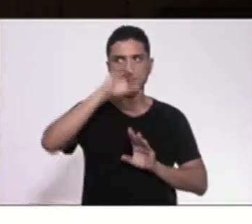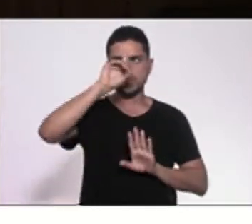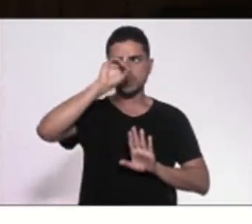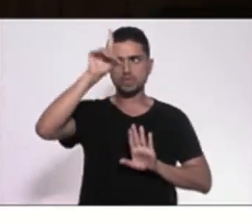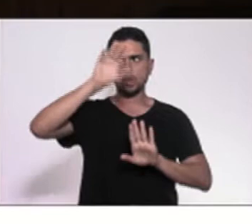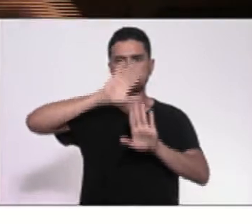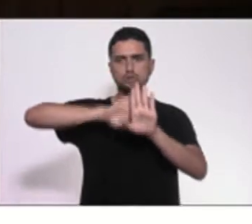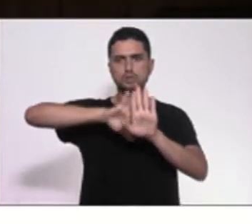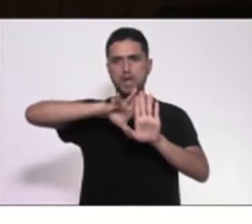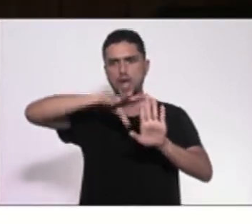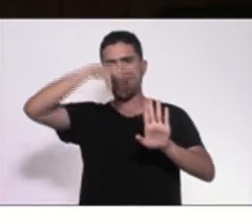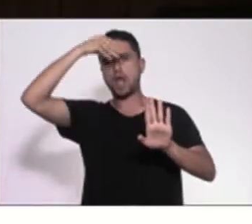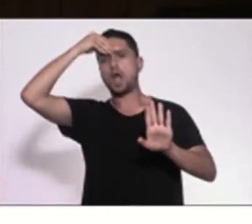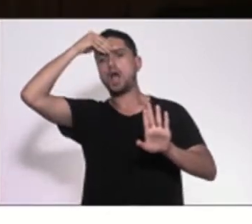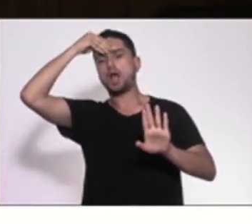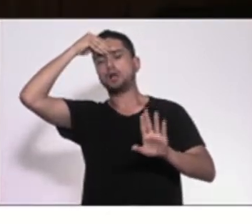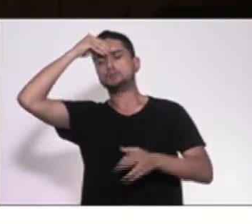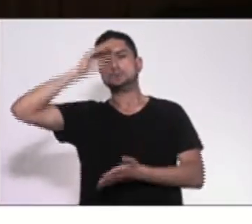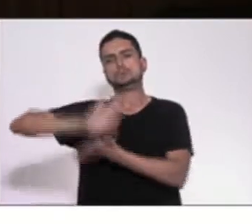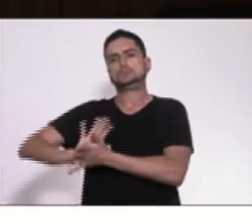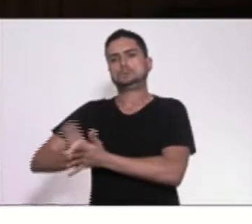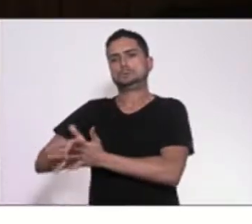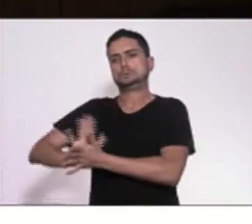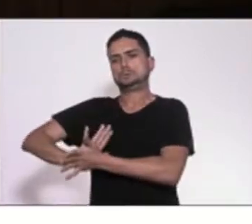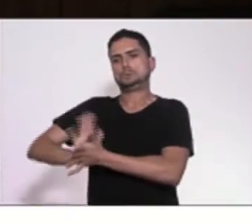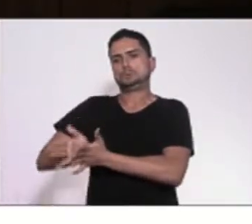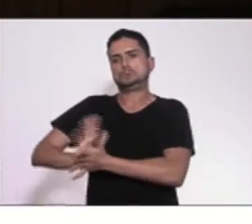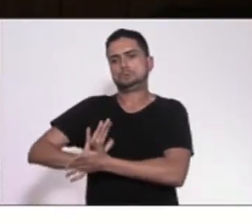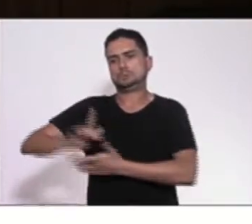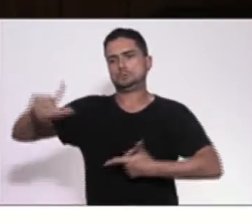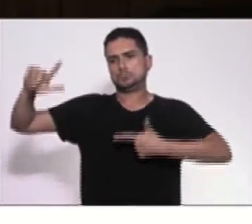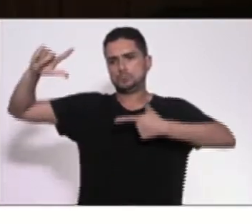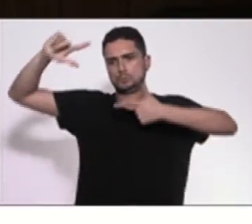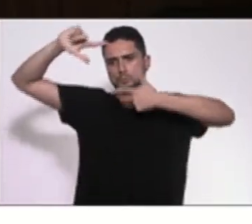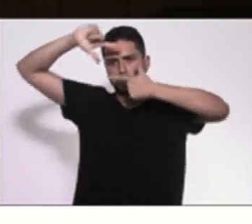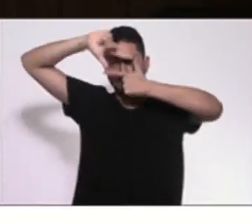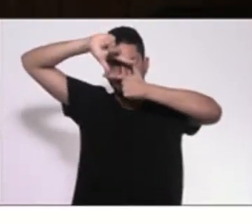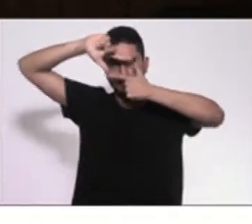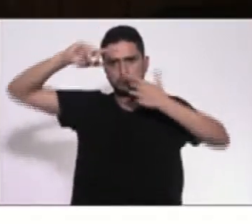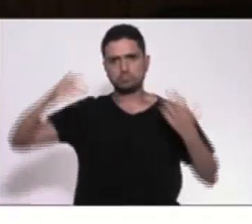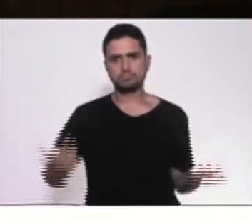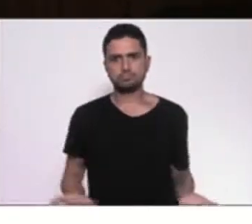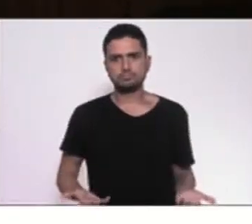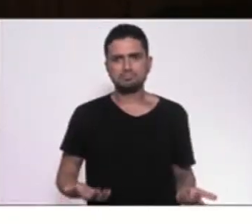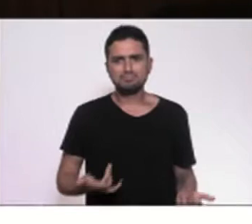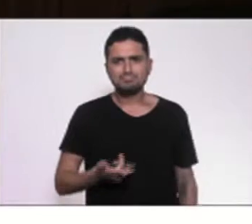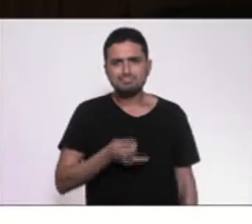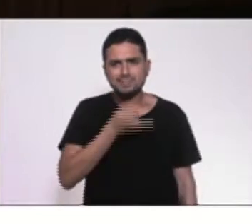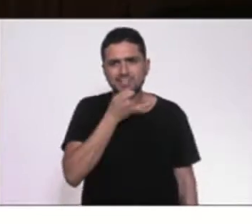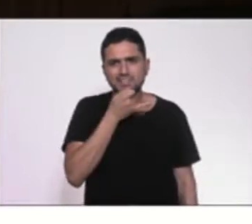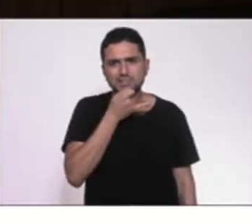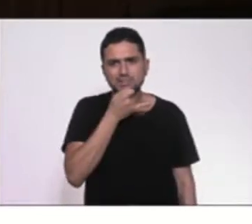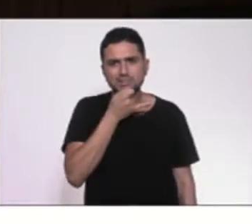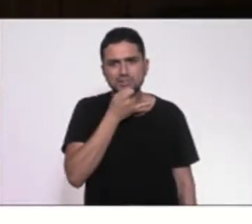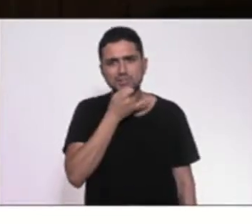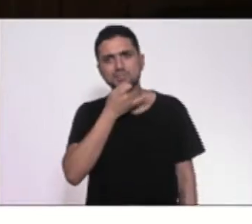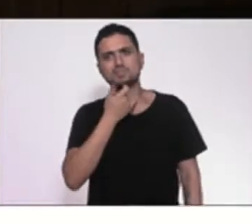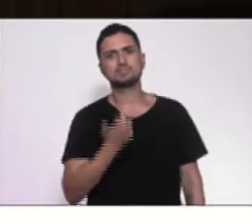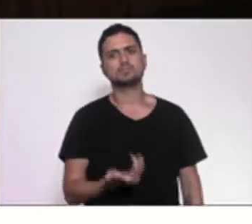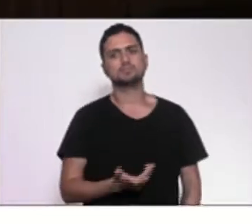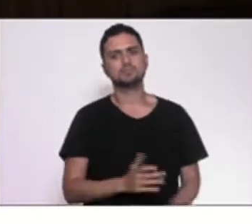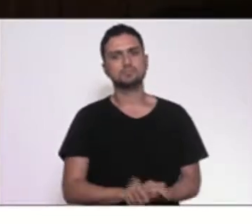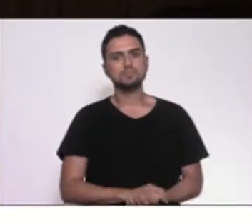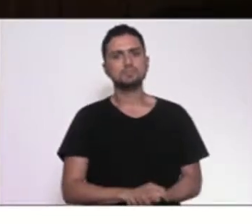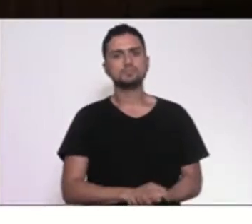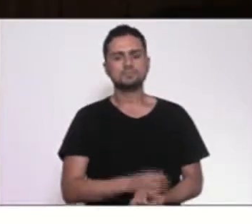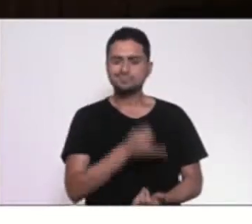de forma cada vez mais radical. E o mais triste disso, deputado Eliomar Coelho,